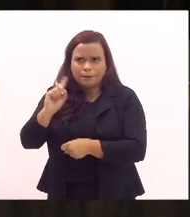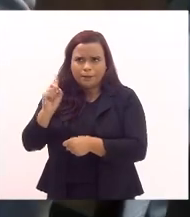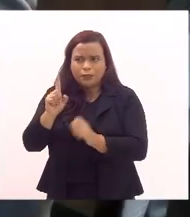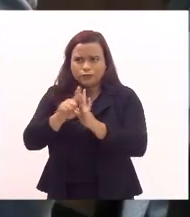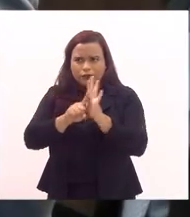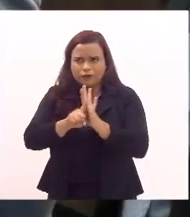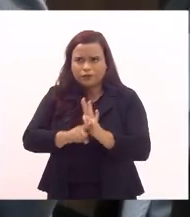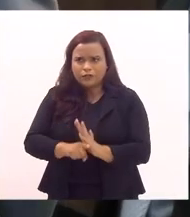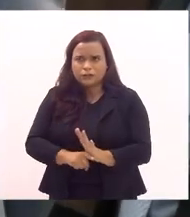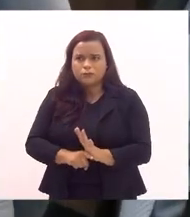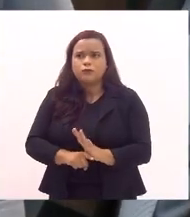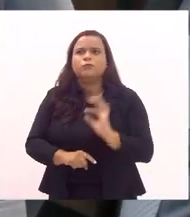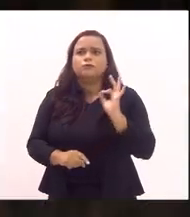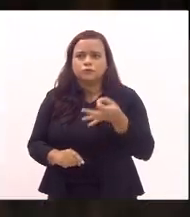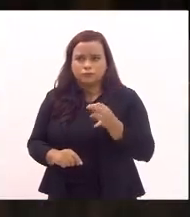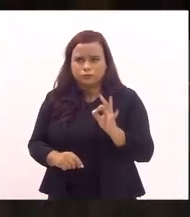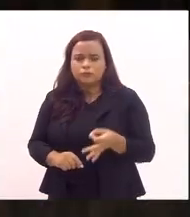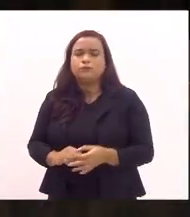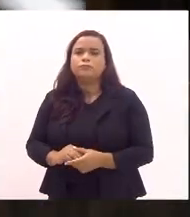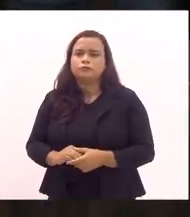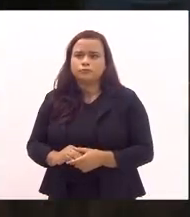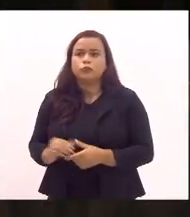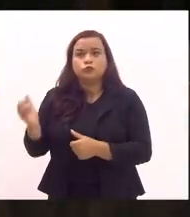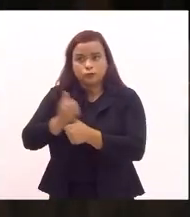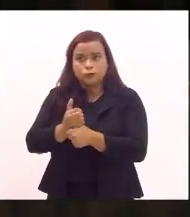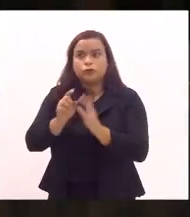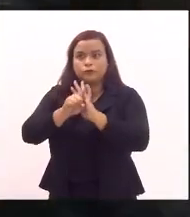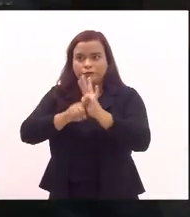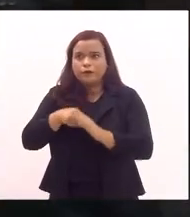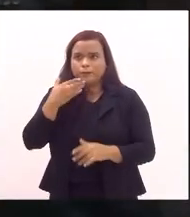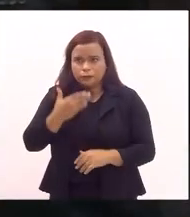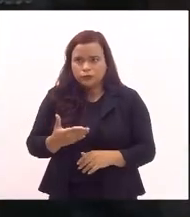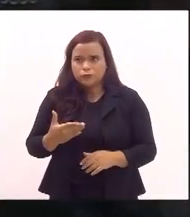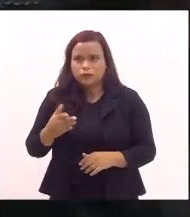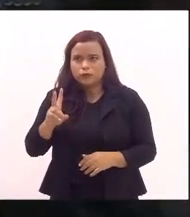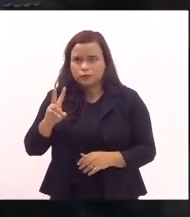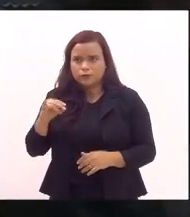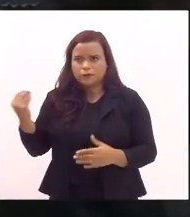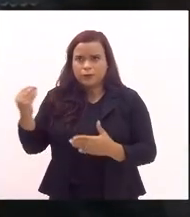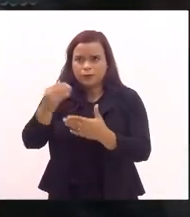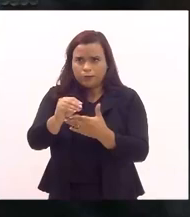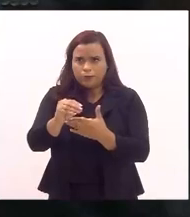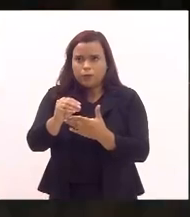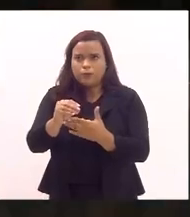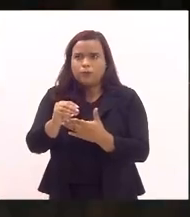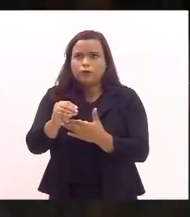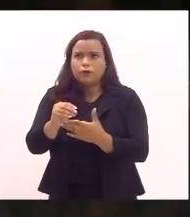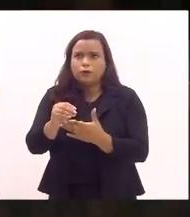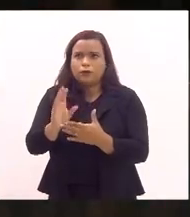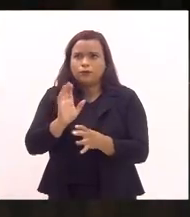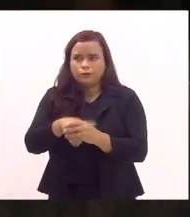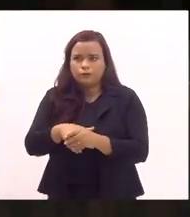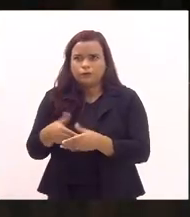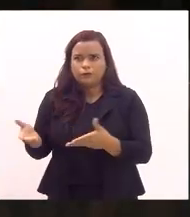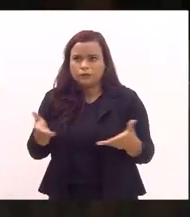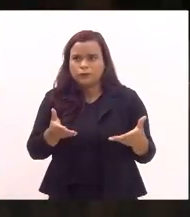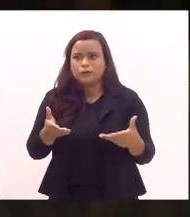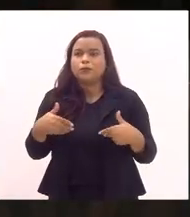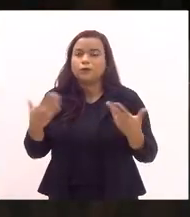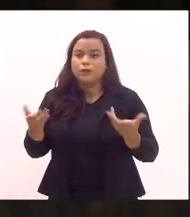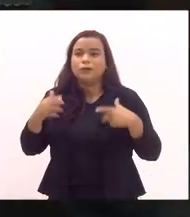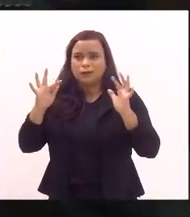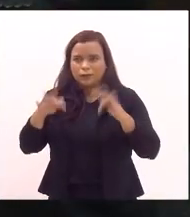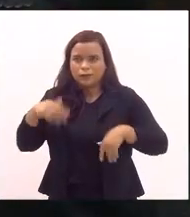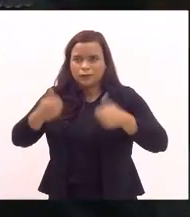verificação no outro destrutiva Exatamente isso não mas agora é só botar bastante para botar em votação assim que assim que eu